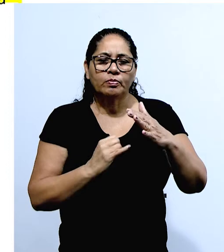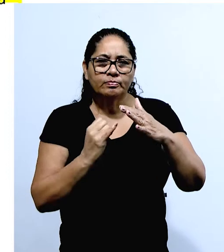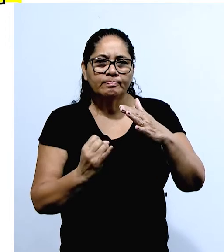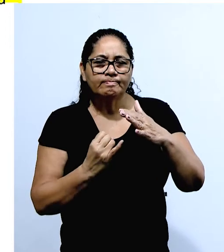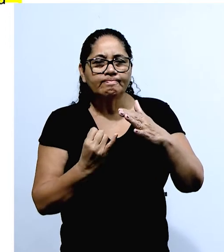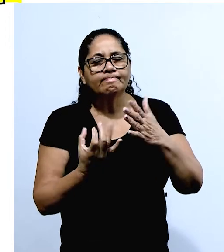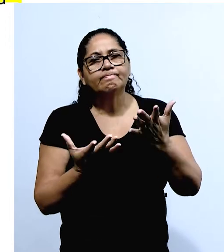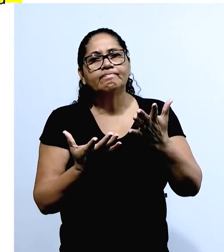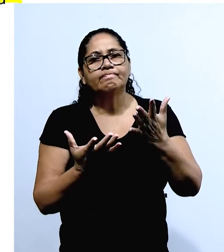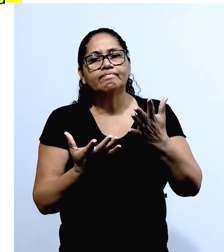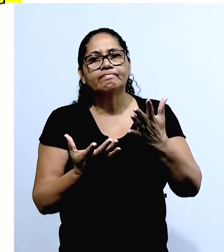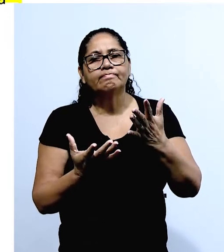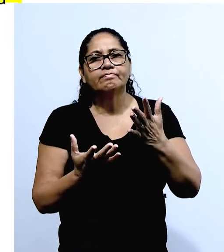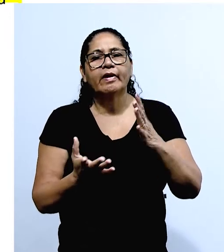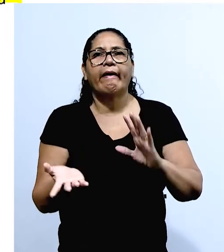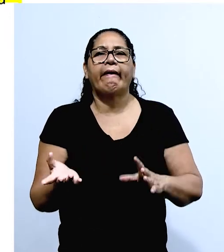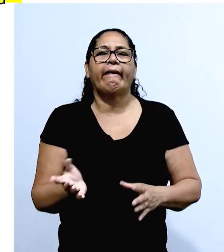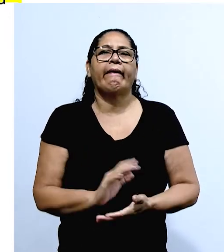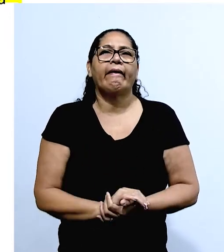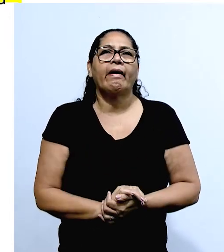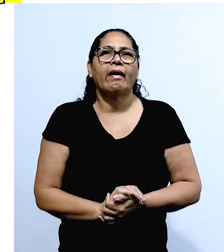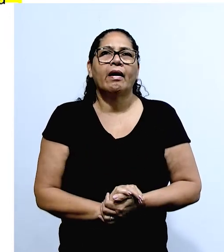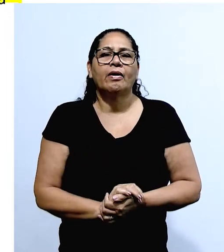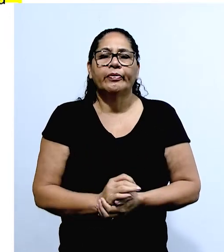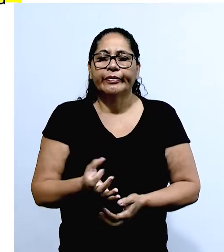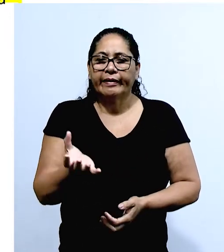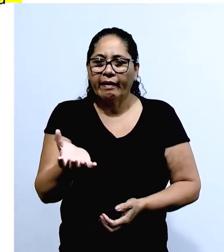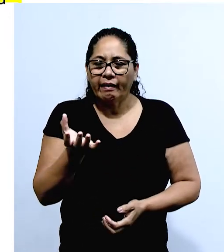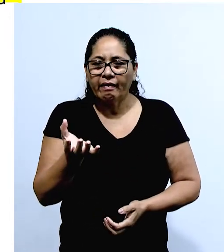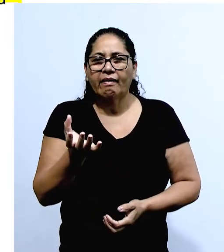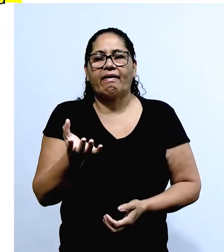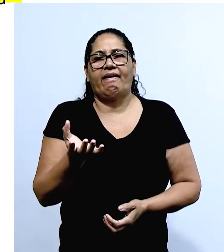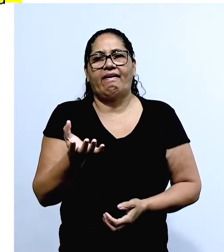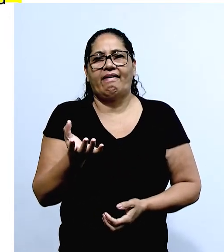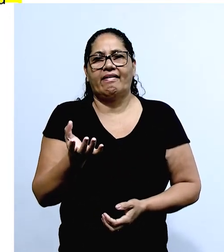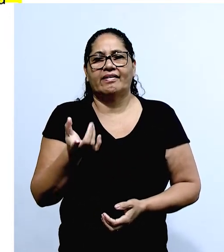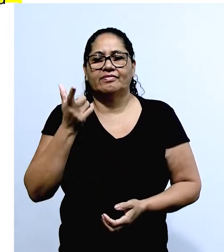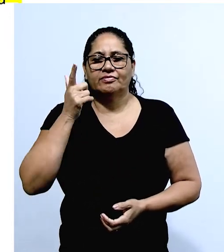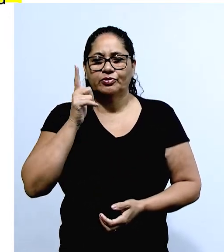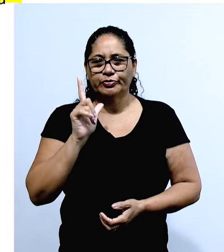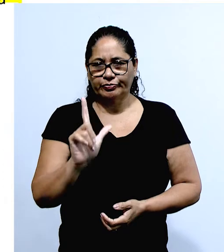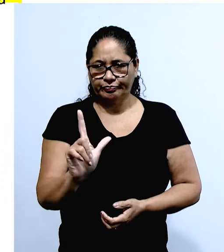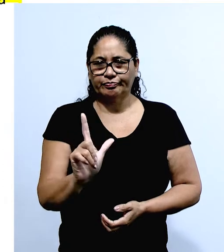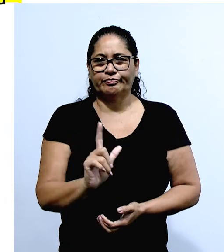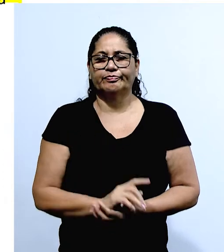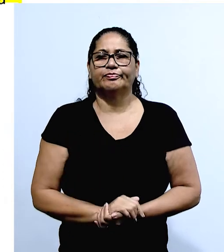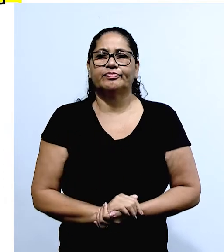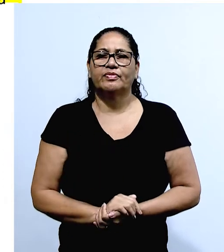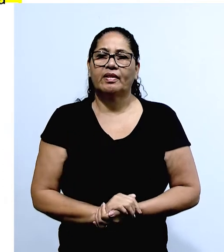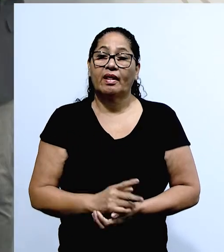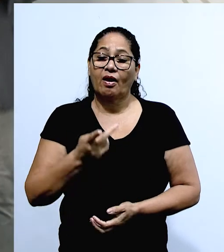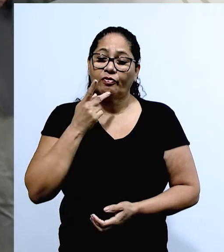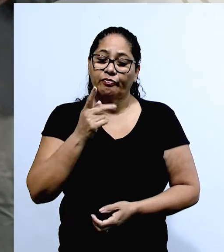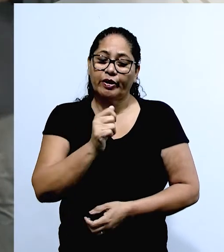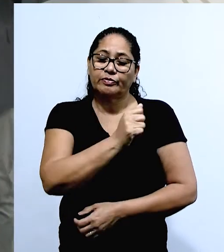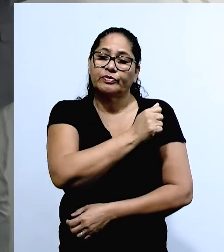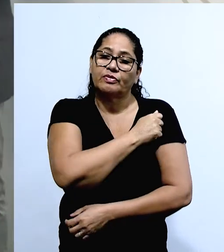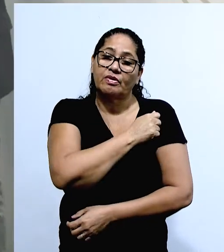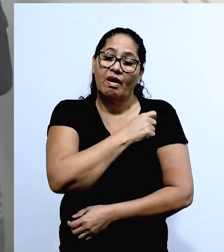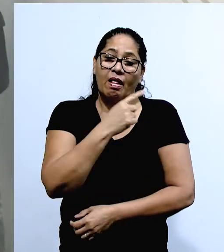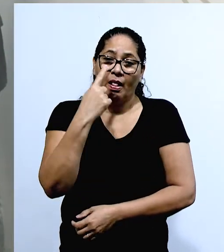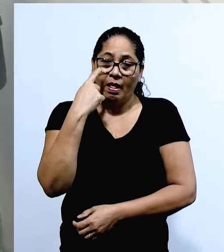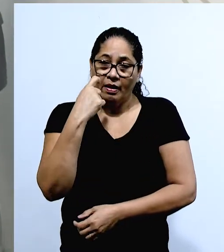instituição e corresponde à direção suprema, o que a organização busca para alcançar. Aí eu falo para os alunos, olha só,